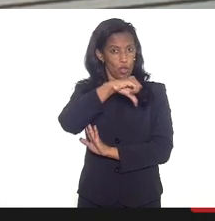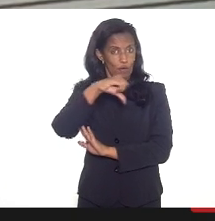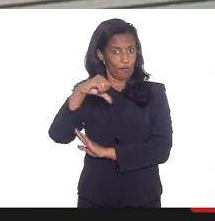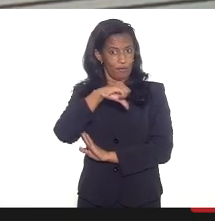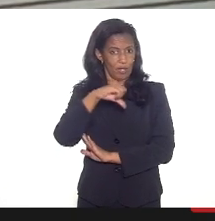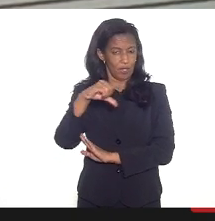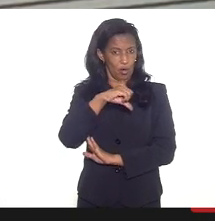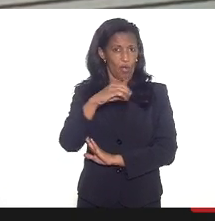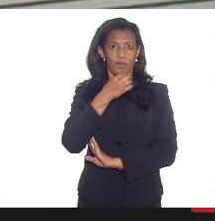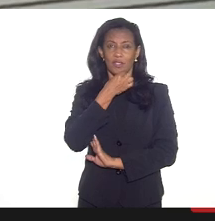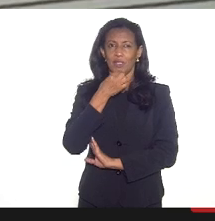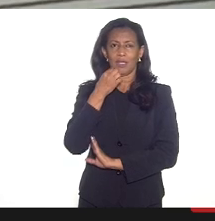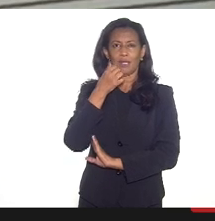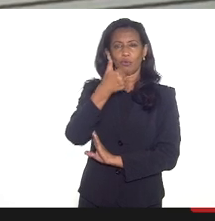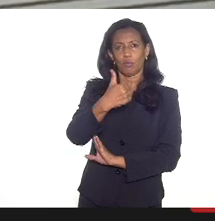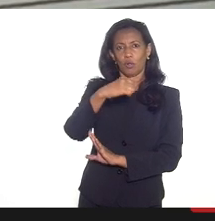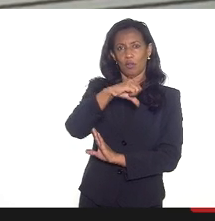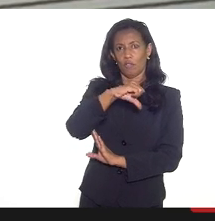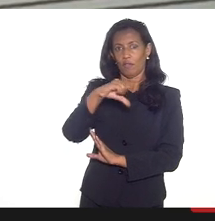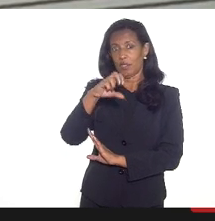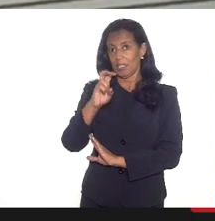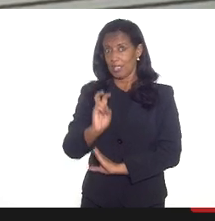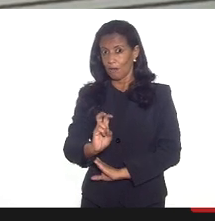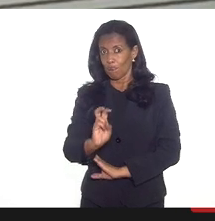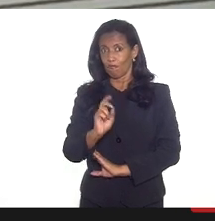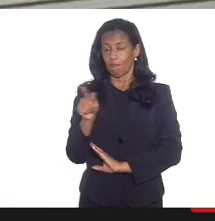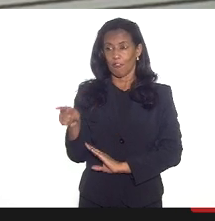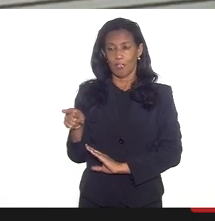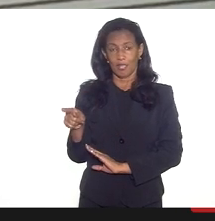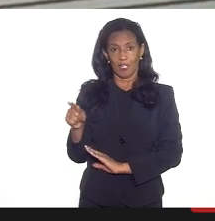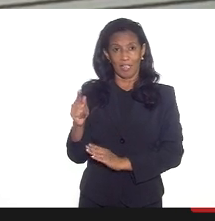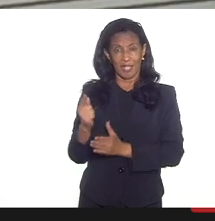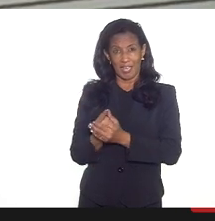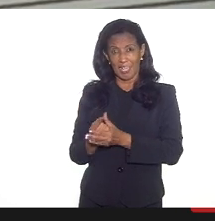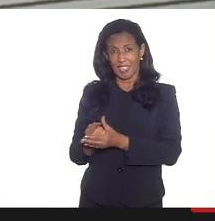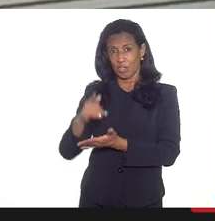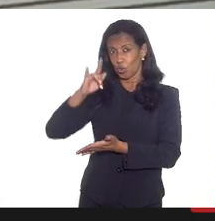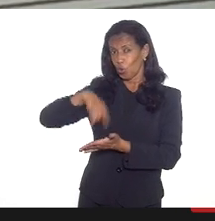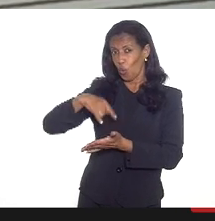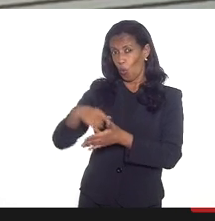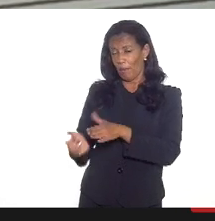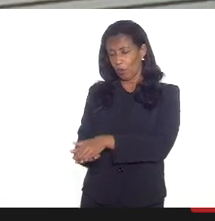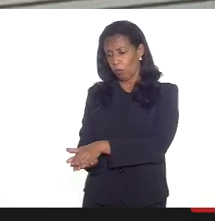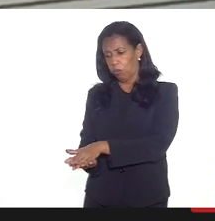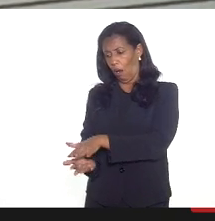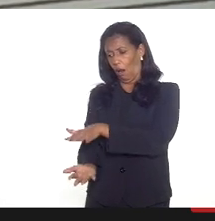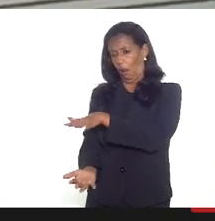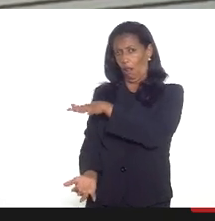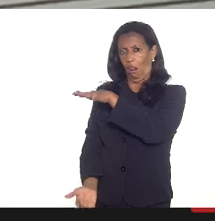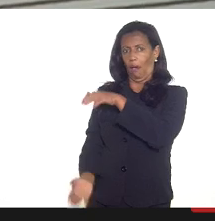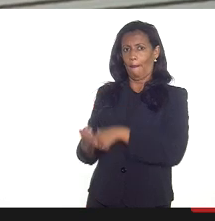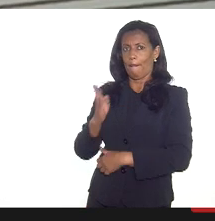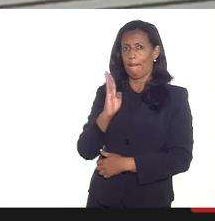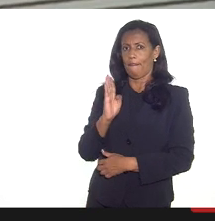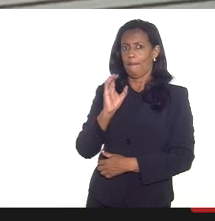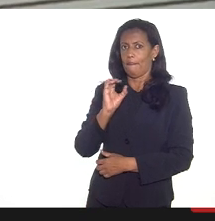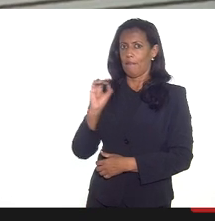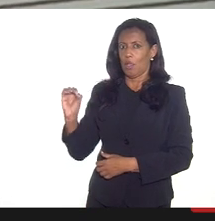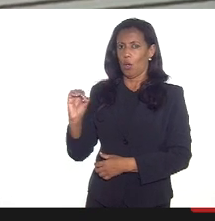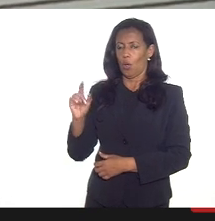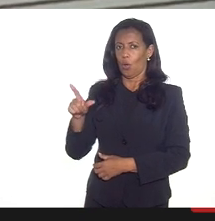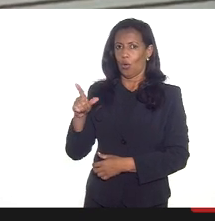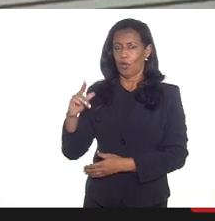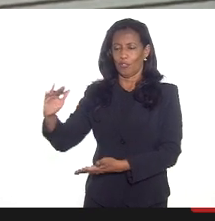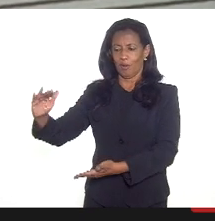setembro de 95, esses inquéritos todos, esses registros de ocorrência tiveram que